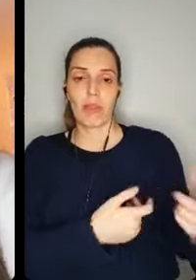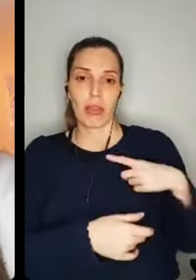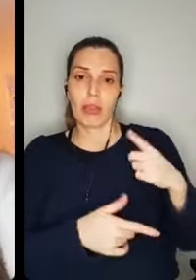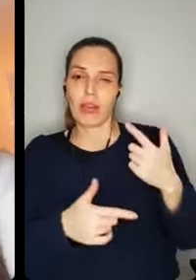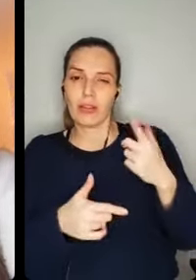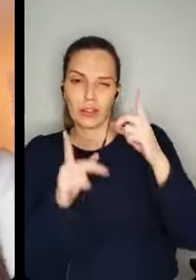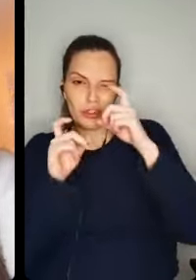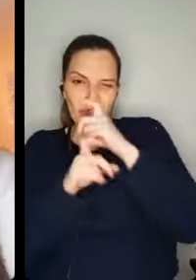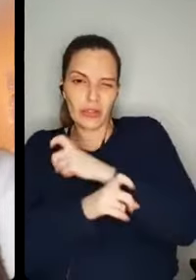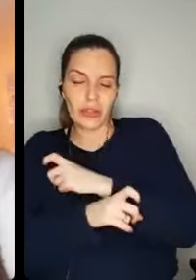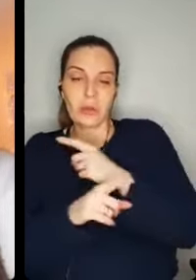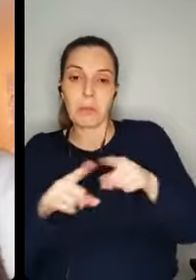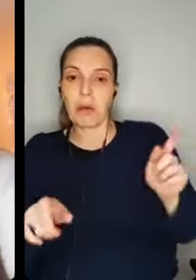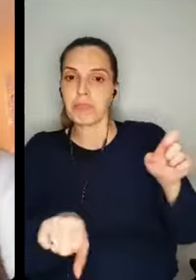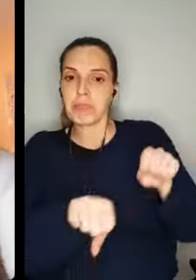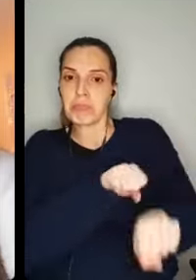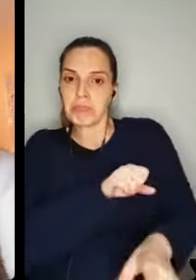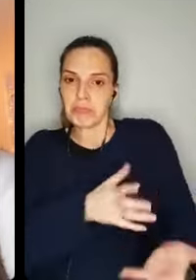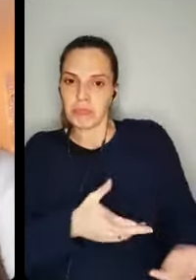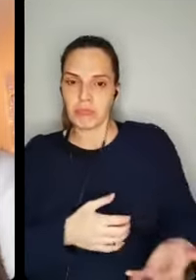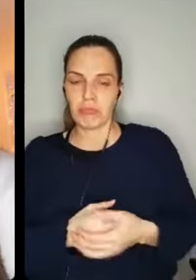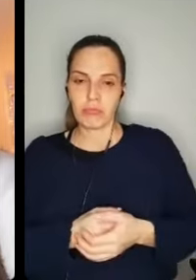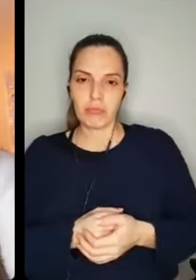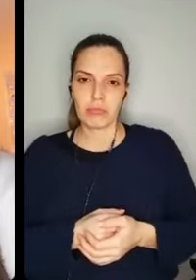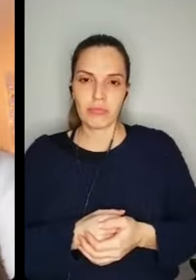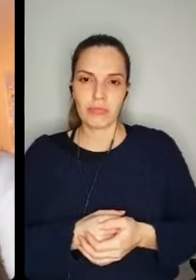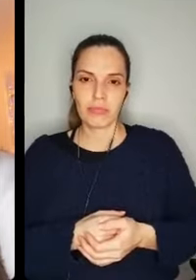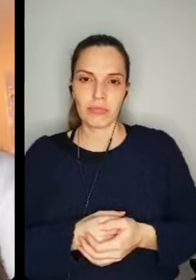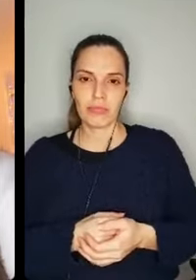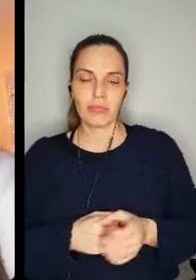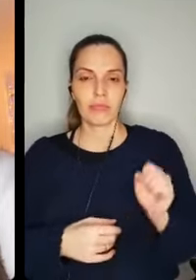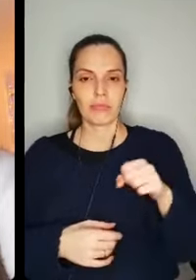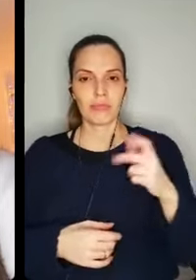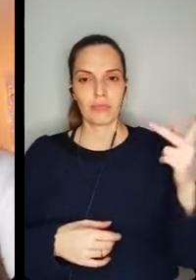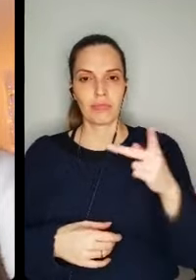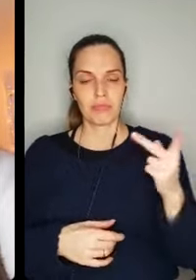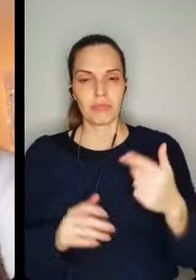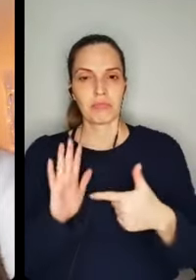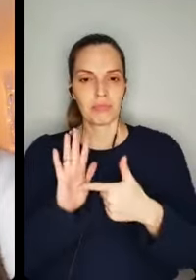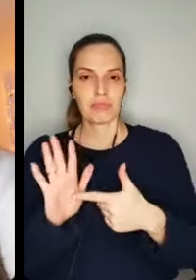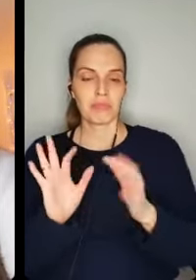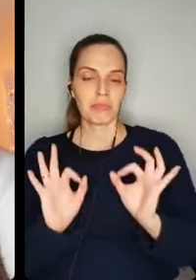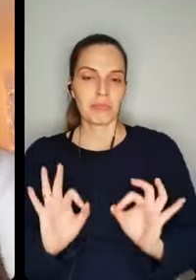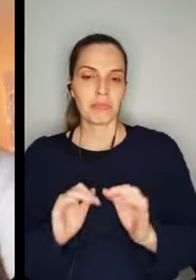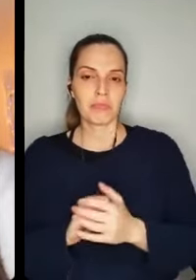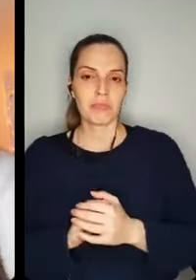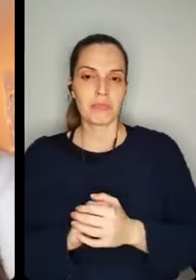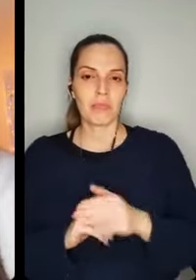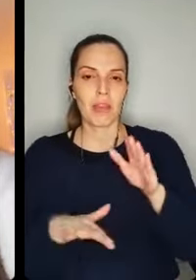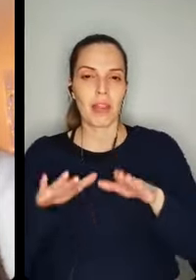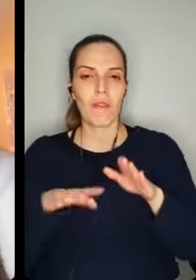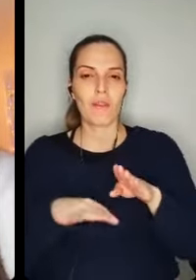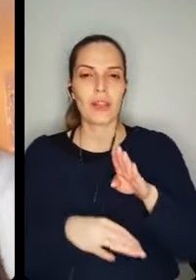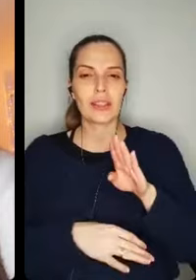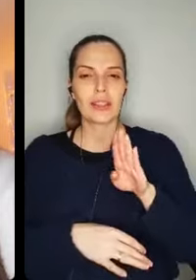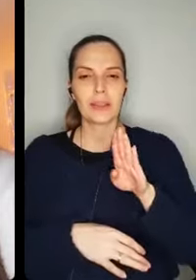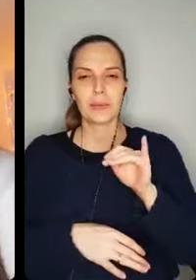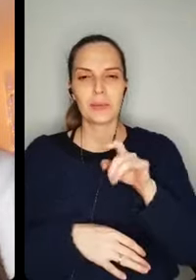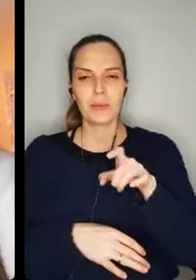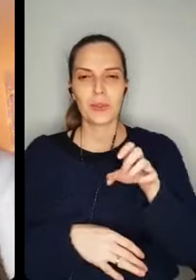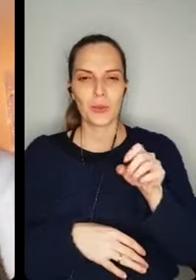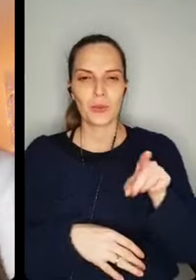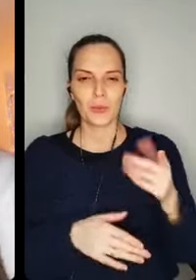Tá certo, acho que foi bem isso que vocês trouxeram, assim. Acho até não sei se talvez os bichos que estejam ingressando agora, porque no EAD estão um